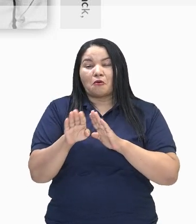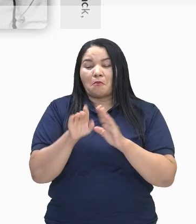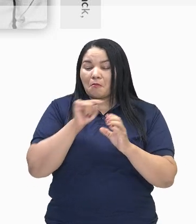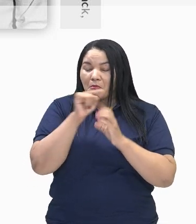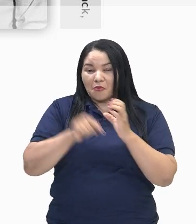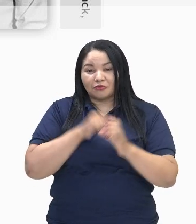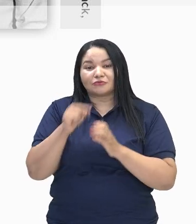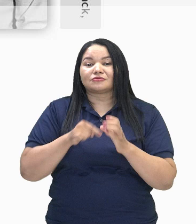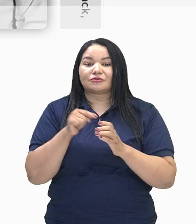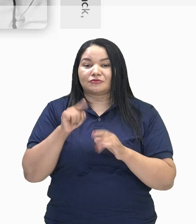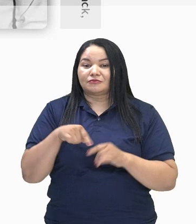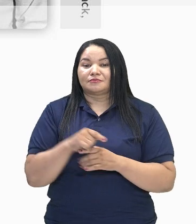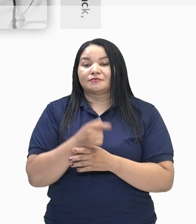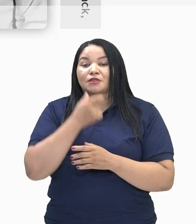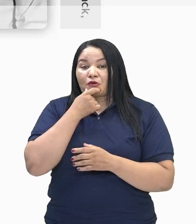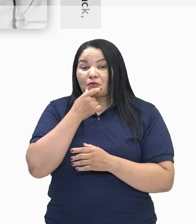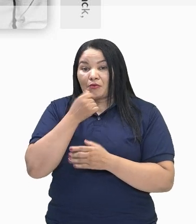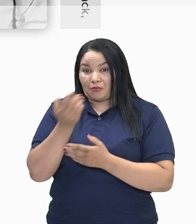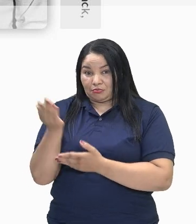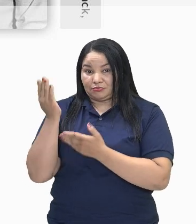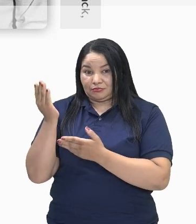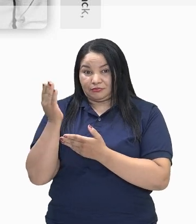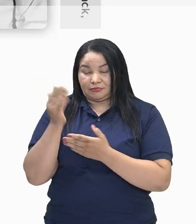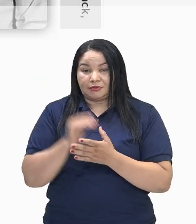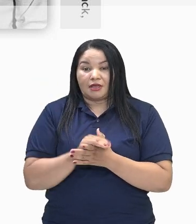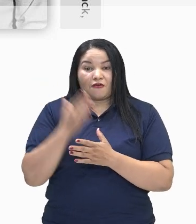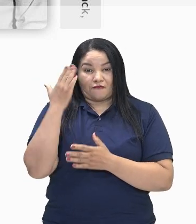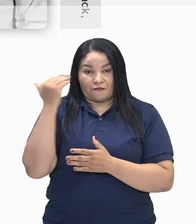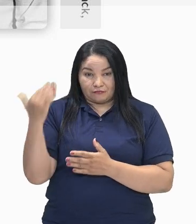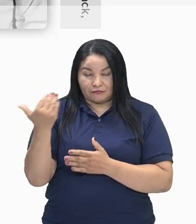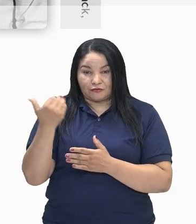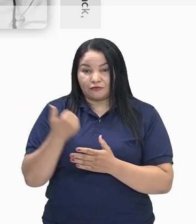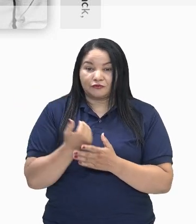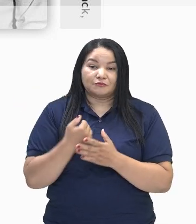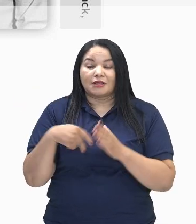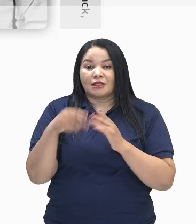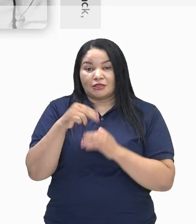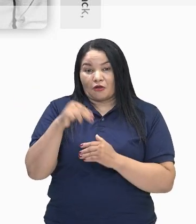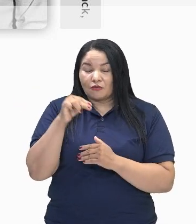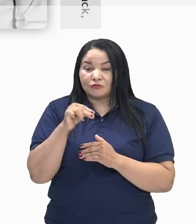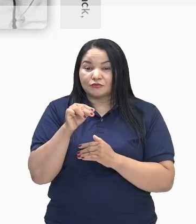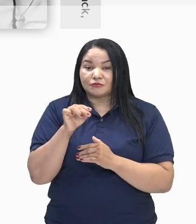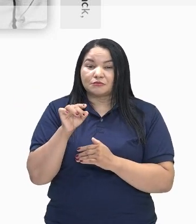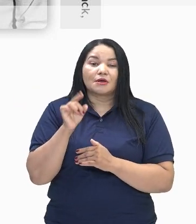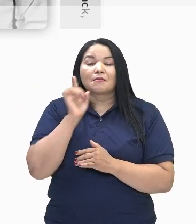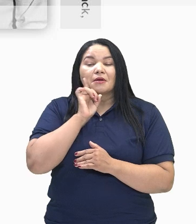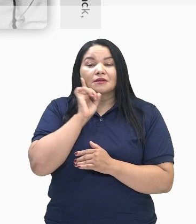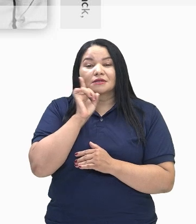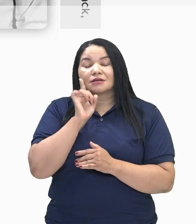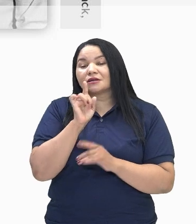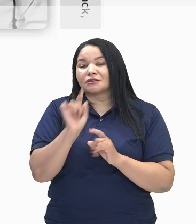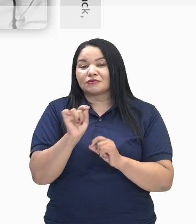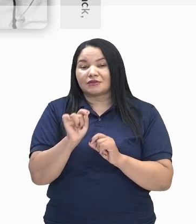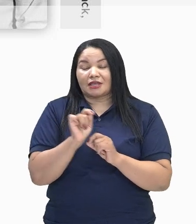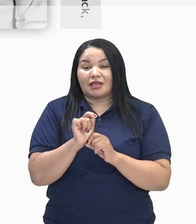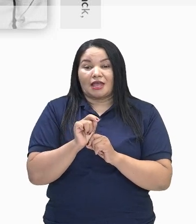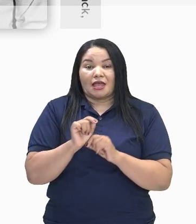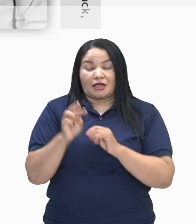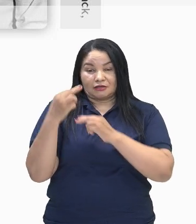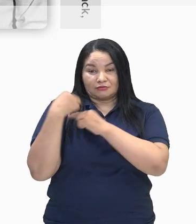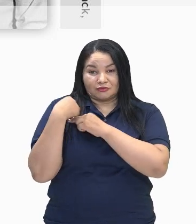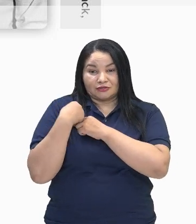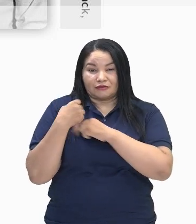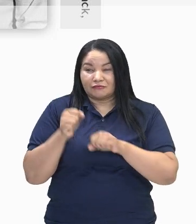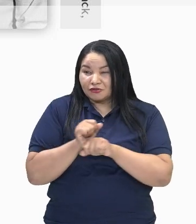Lee, ele é o atleta e ator norte-americano, né, e ele é um dos grandes responsáveis pela divulgação dessa arte